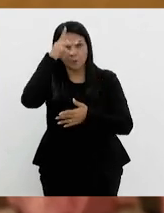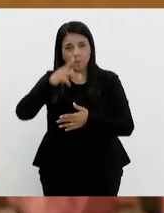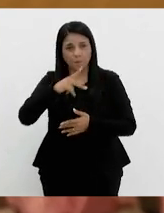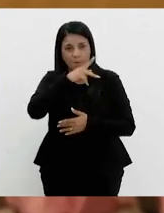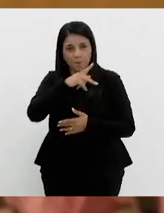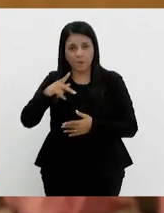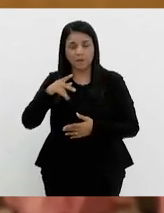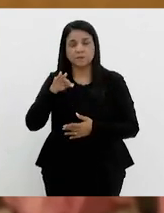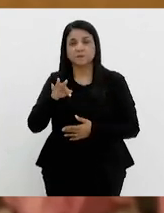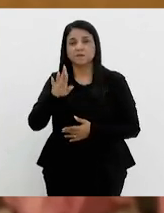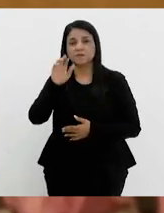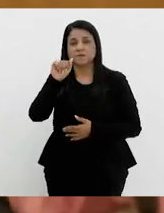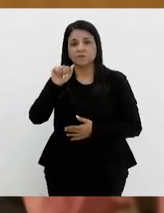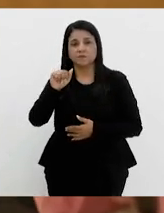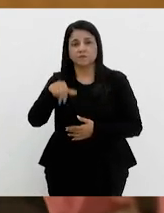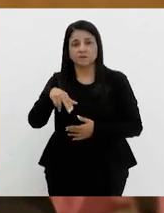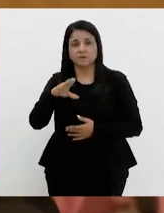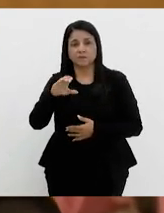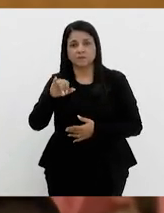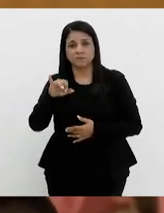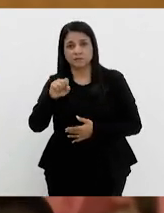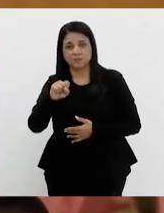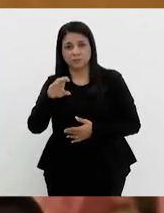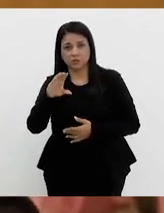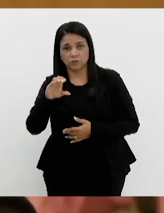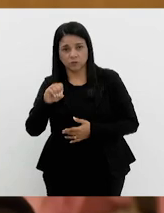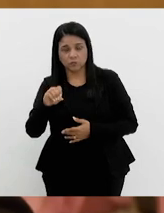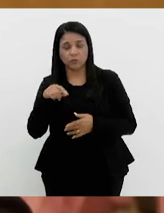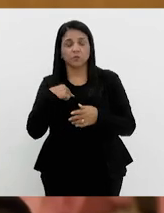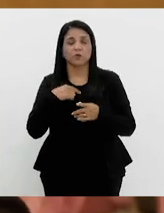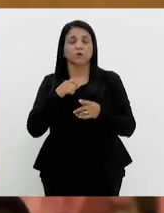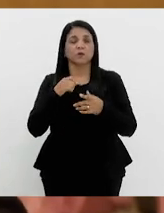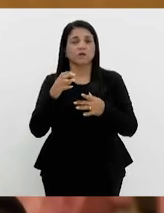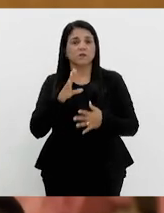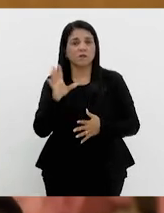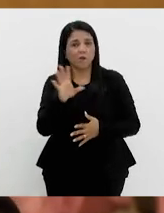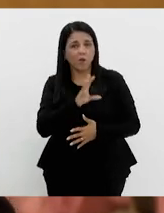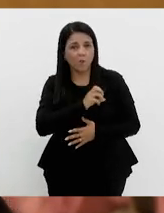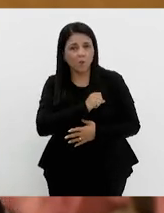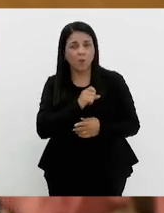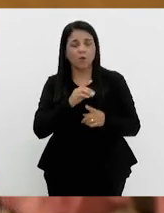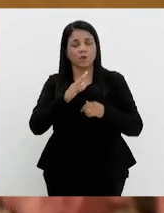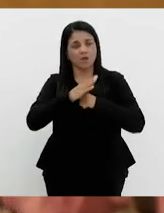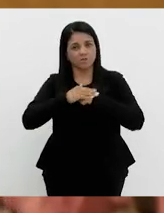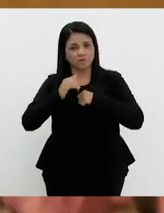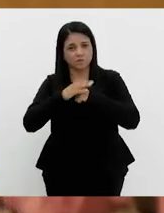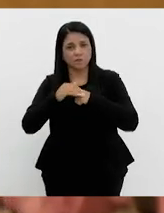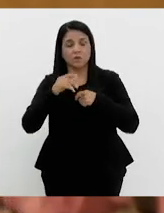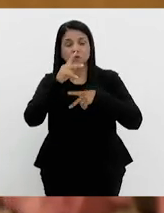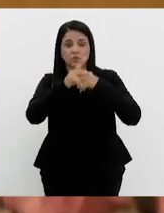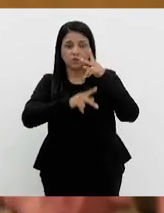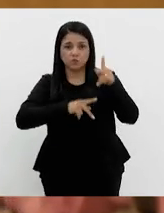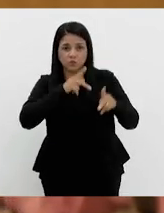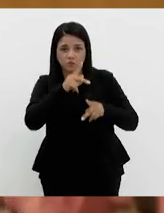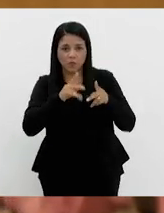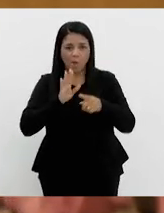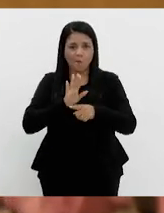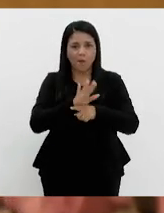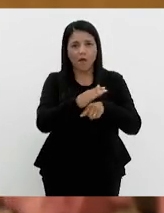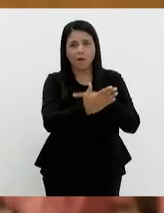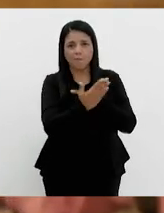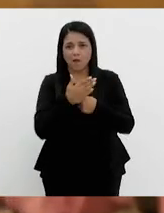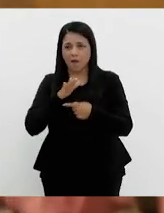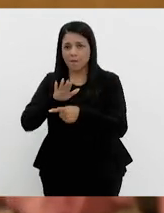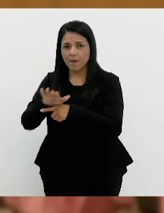relação ao meio ambiente relação à Fraternidade e a questão também de uma dos povos também poderem se ajudar mutuamente